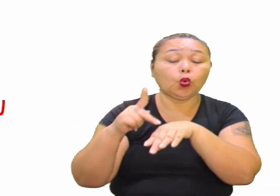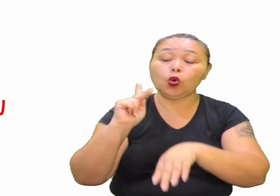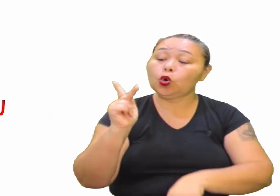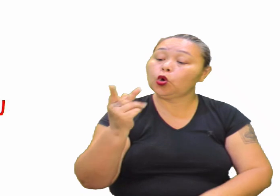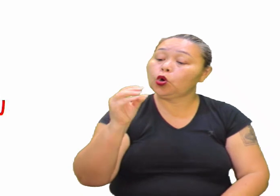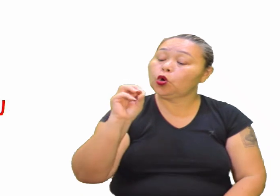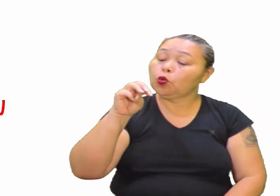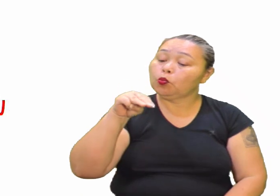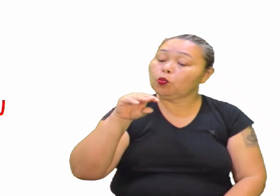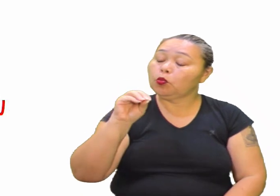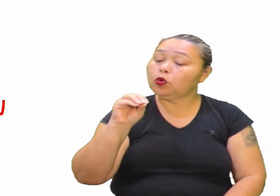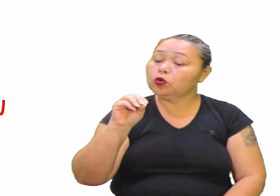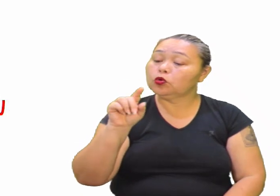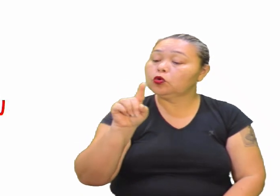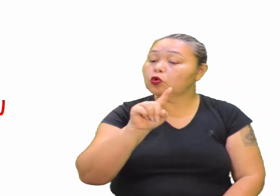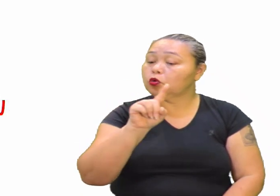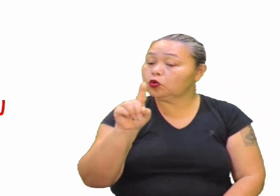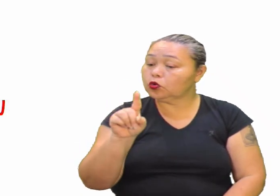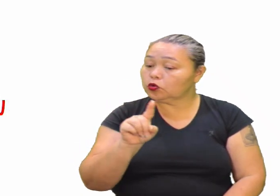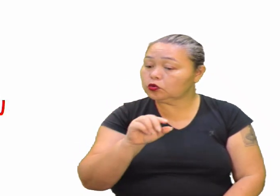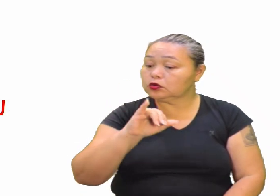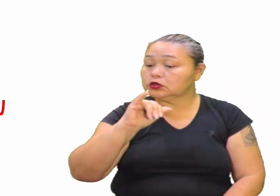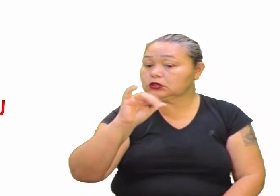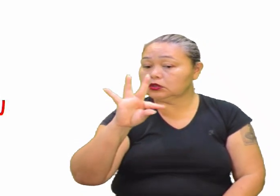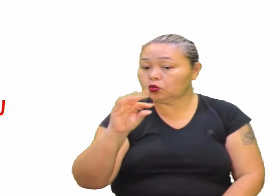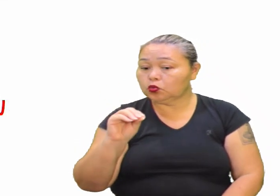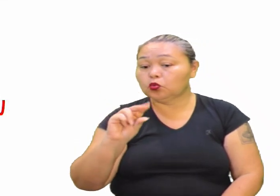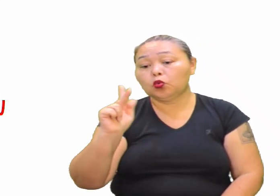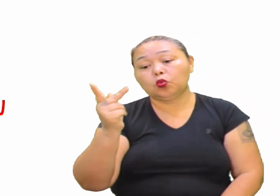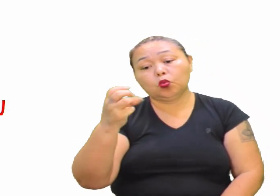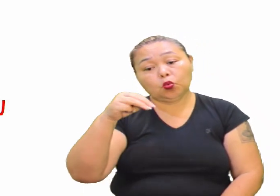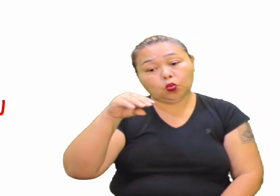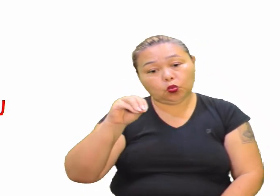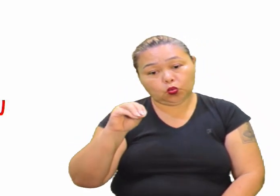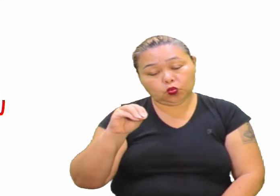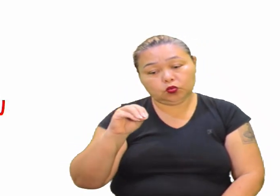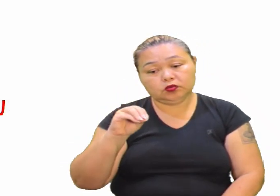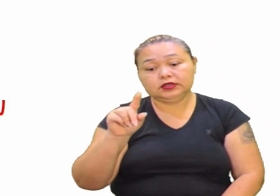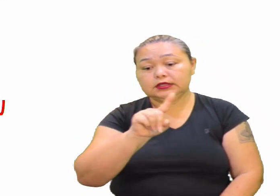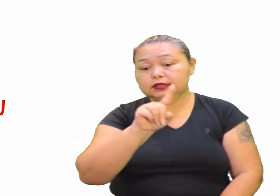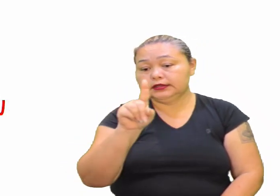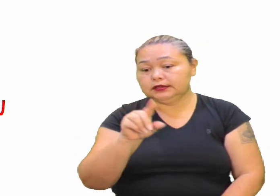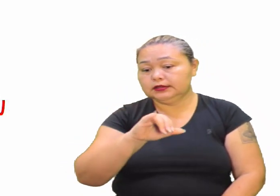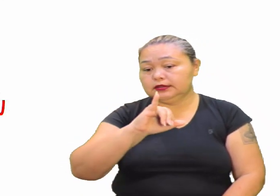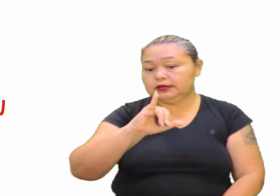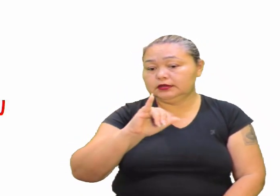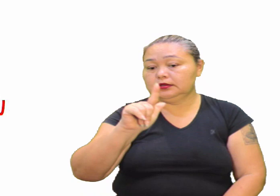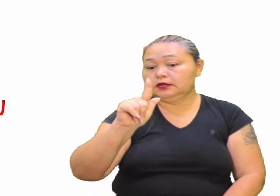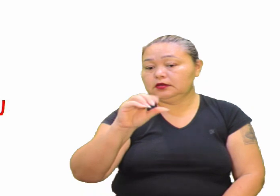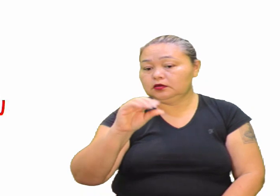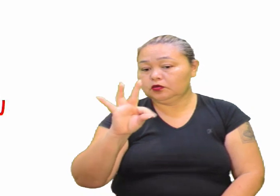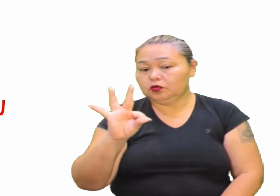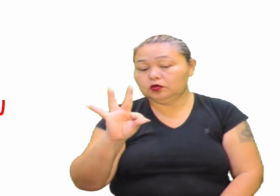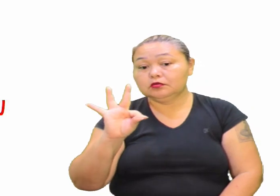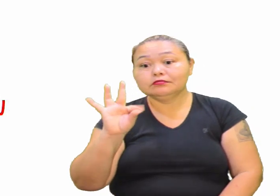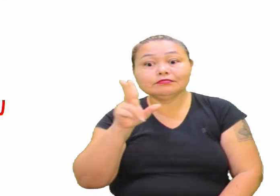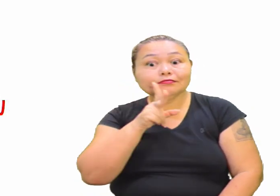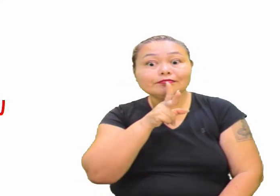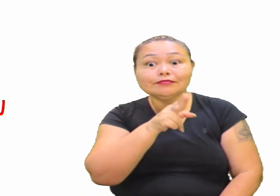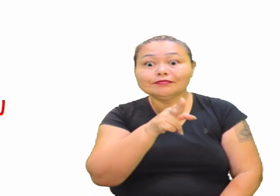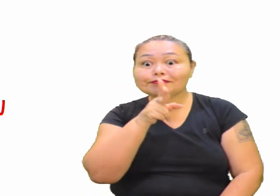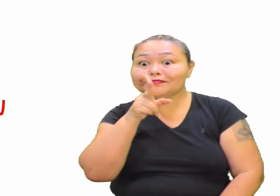Homo com homo, zigoto, vai produzir gametas iguais,